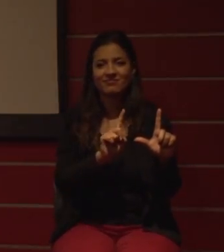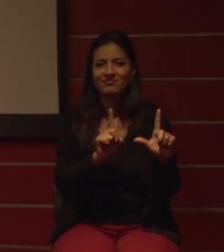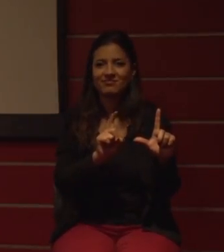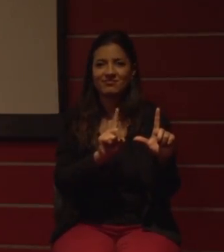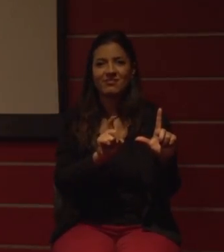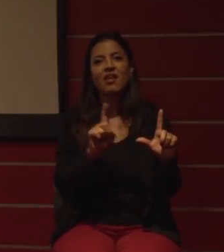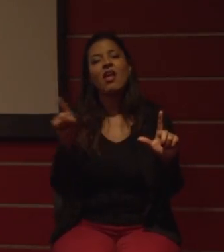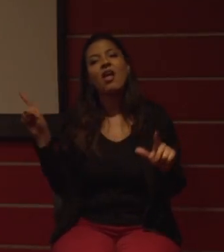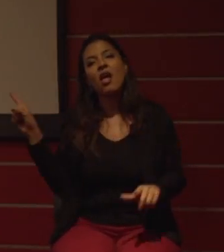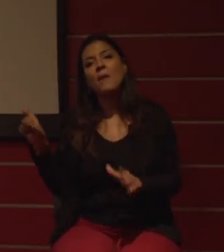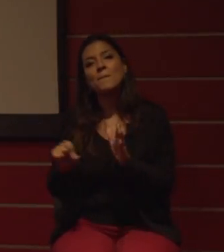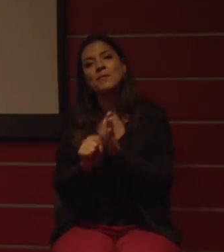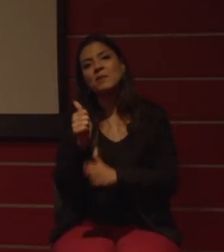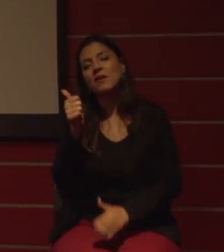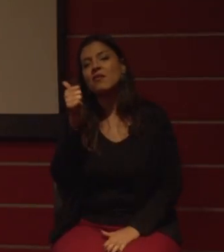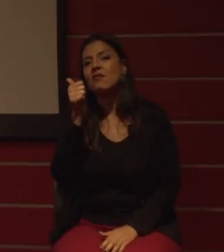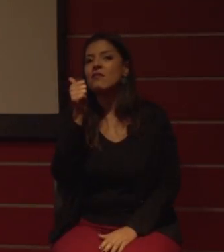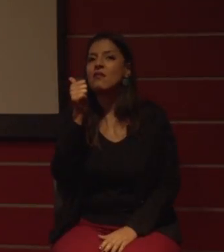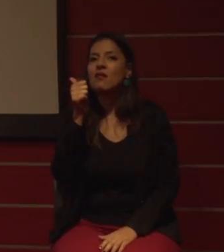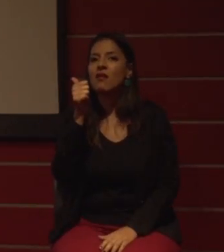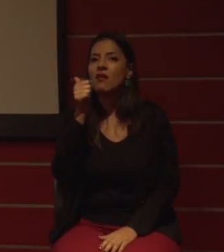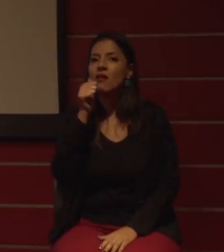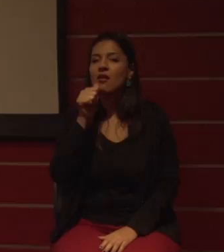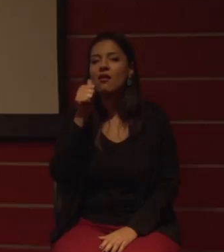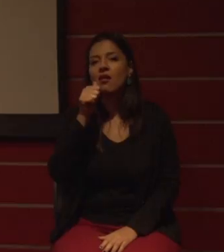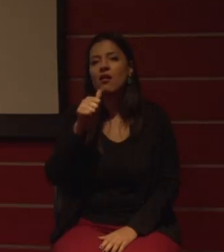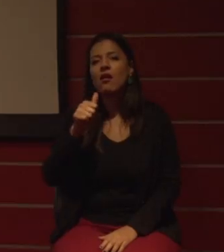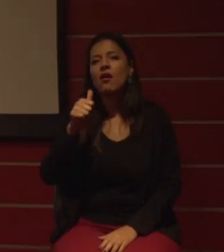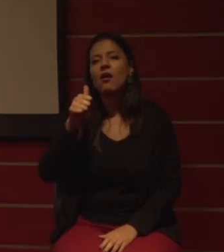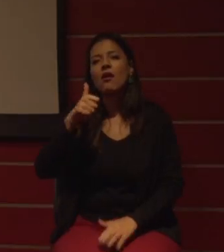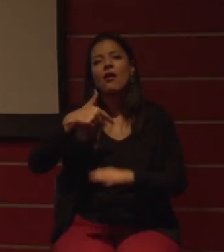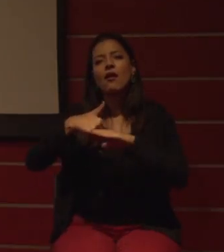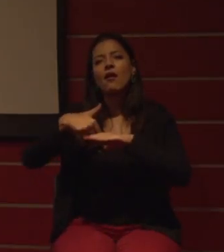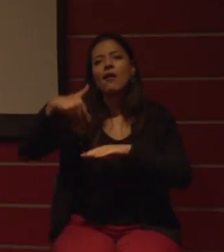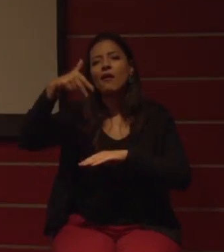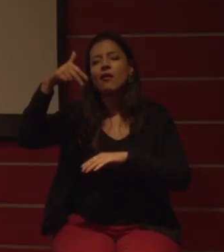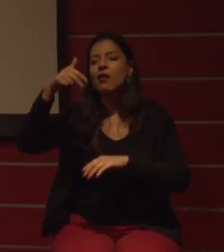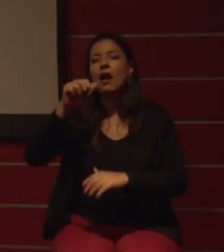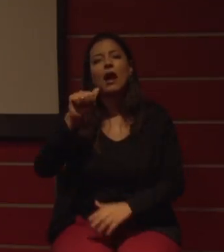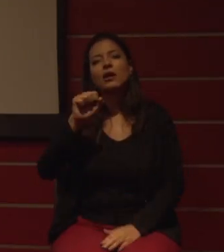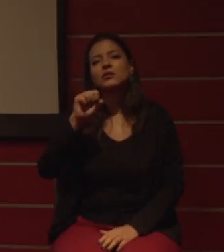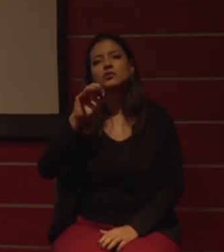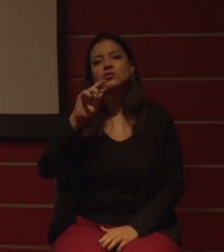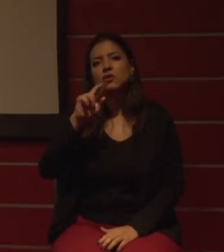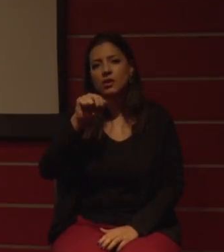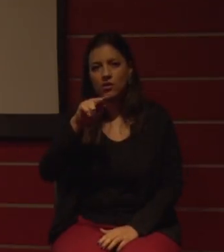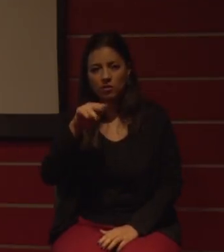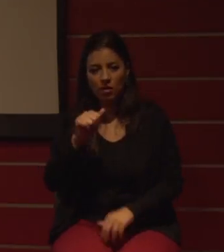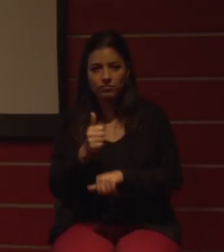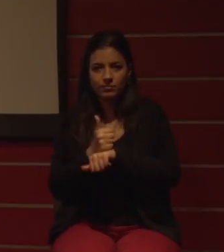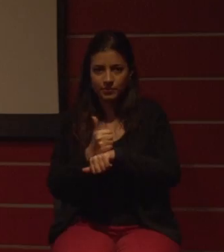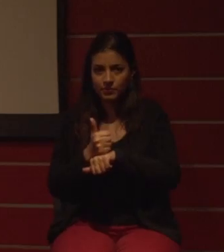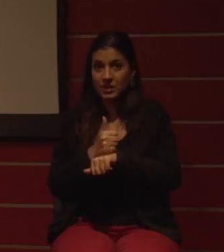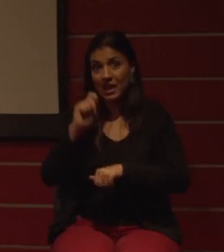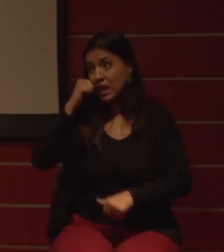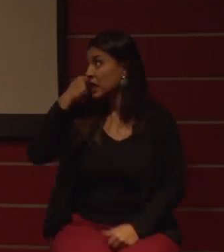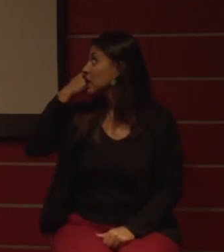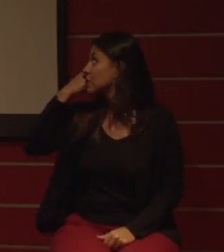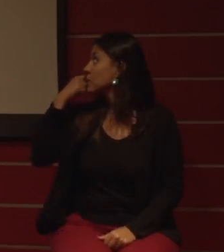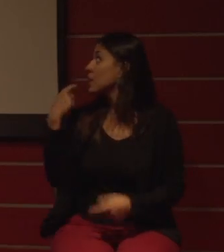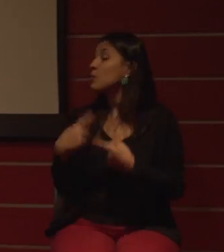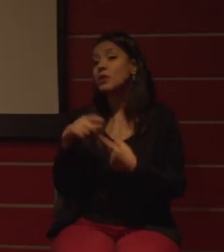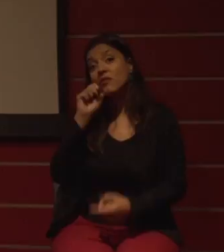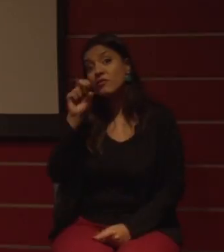é a primeira astronauta negra que diz que se inspirou na personagem da da Michelle nichols no Star